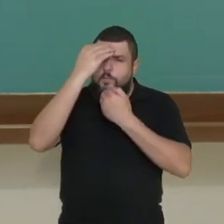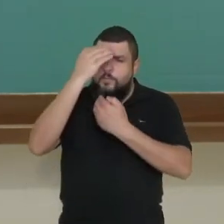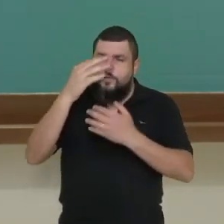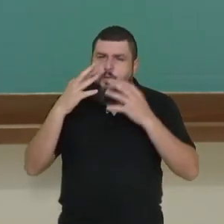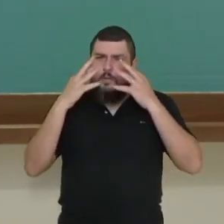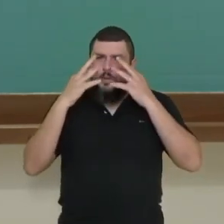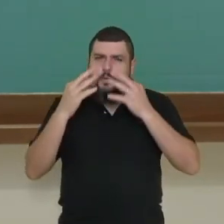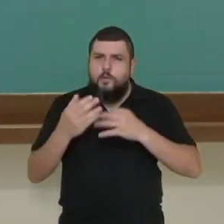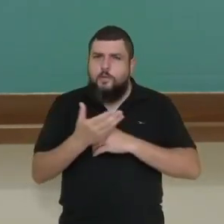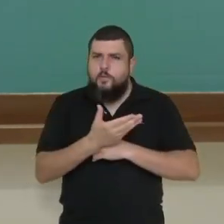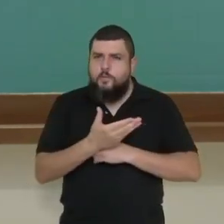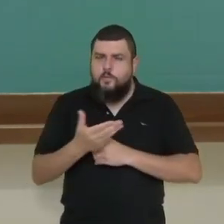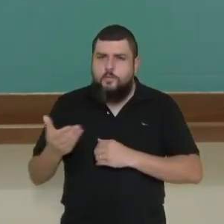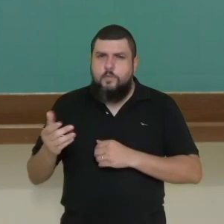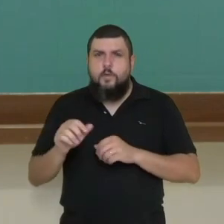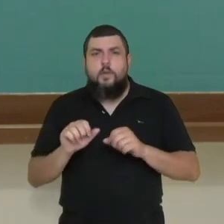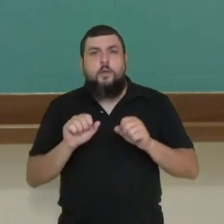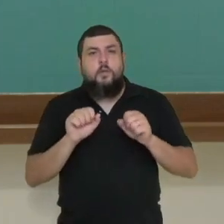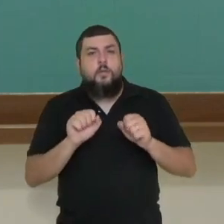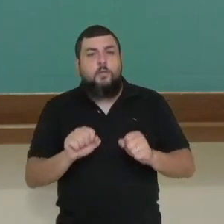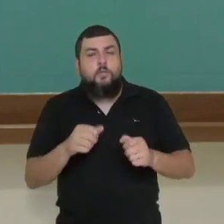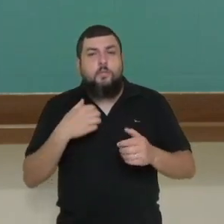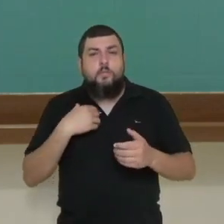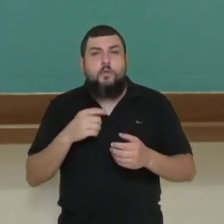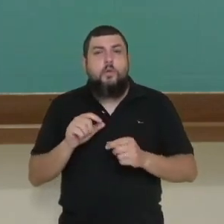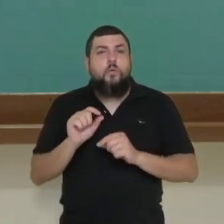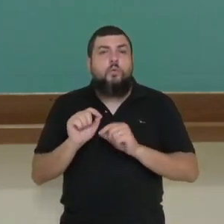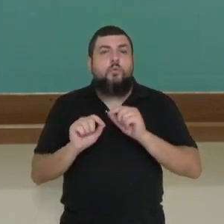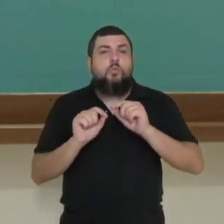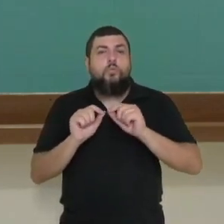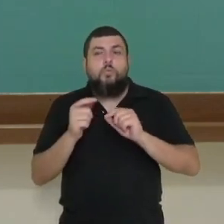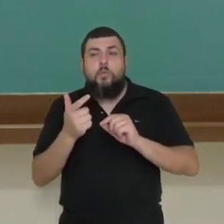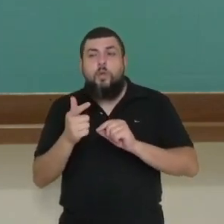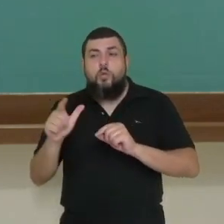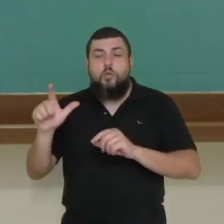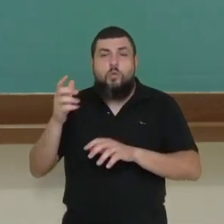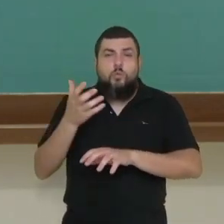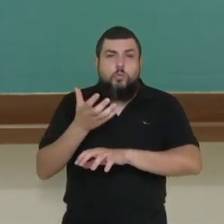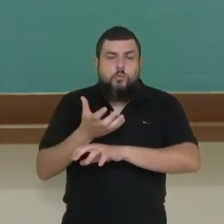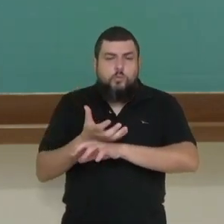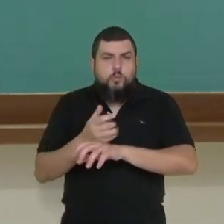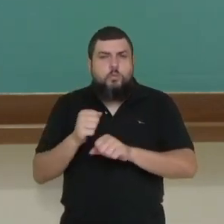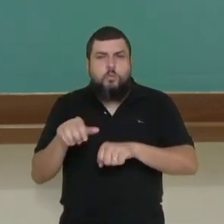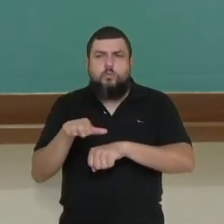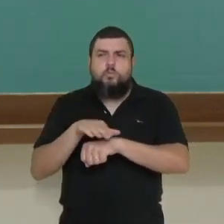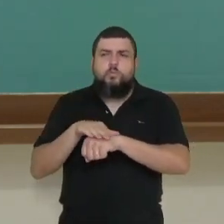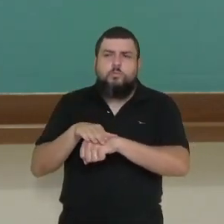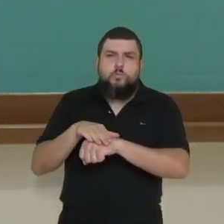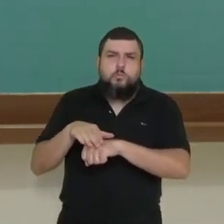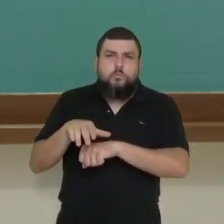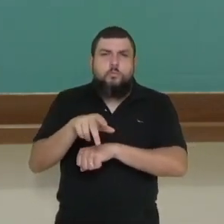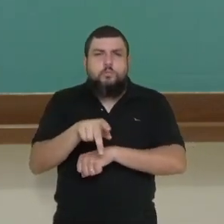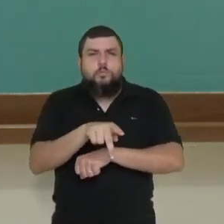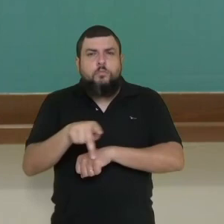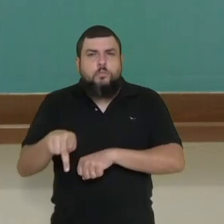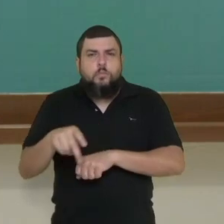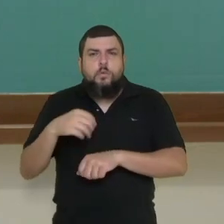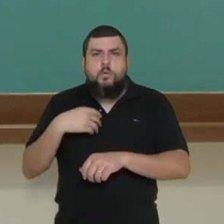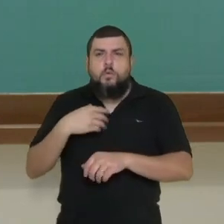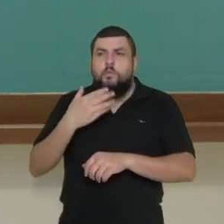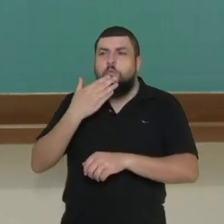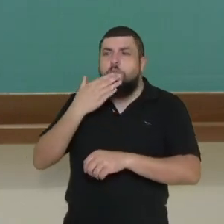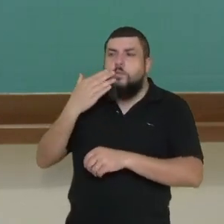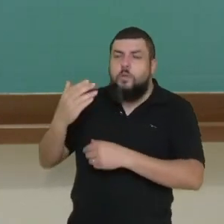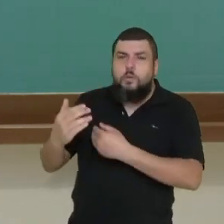vocês. Você pode interagir com outras disciplinas, como falei, falar com os professores, pegar orientações sobre